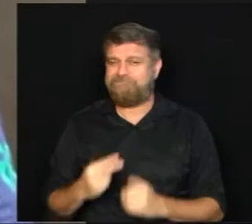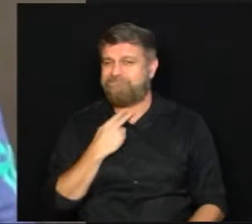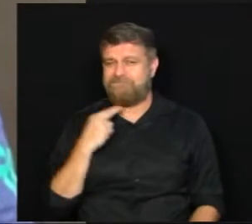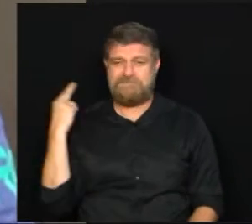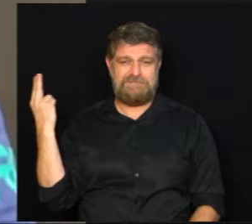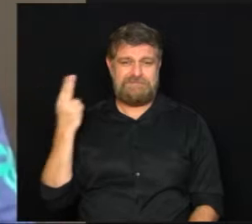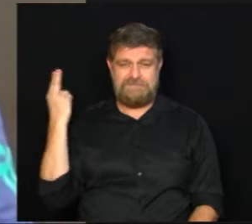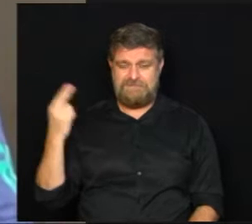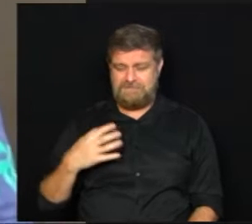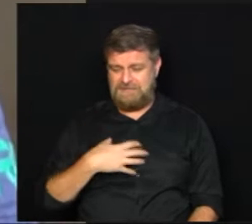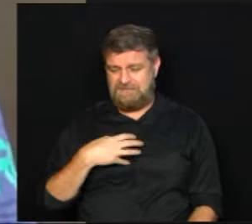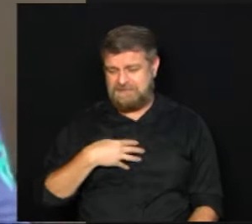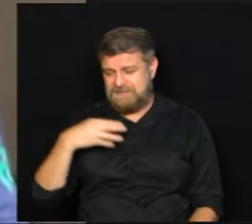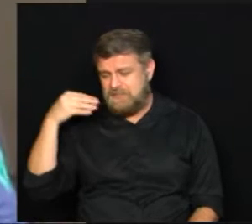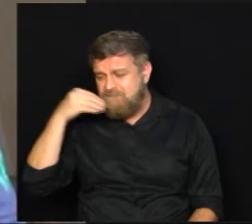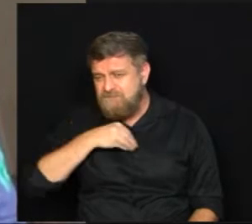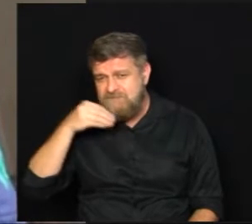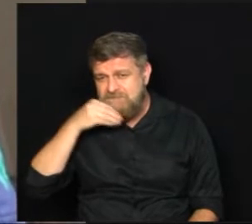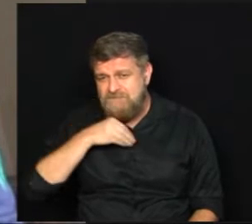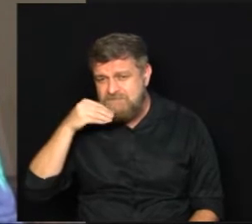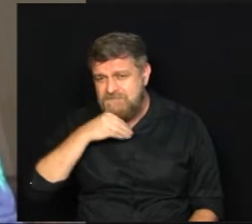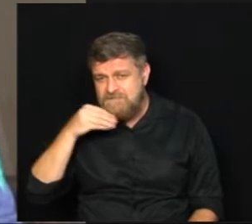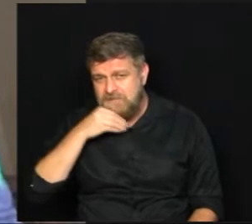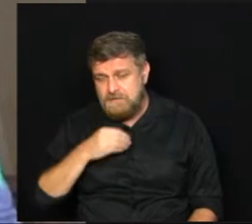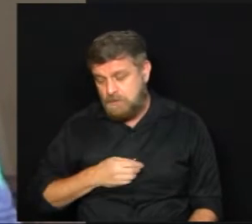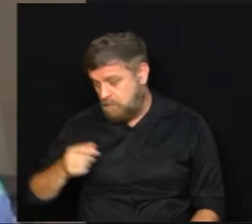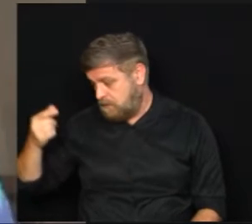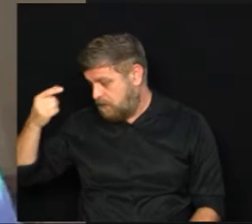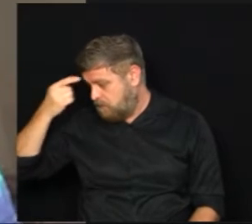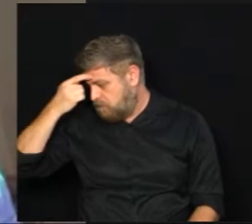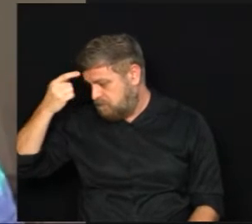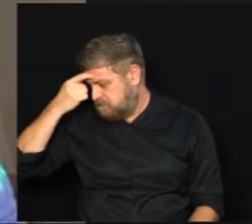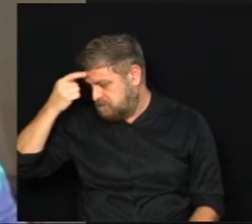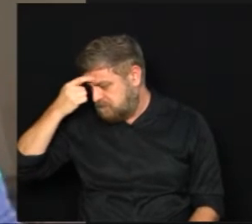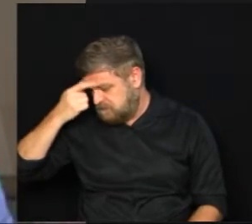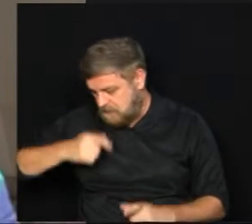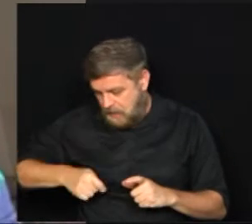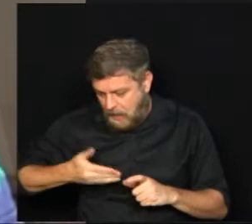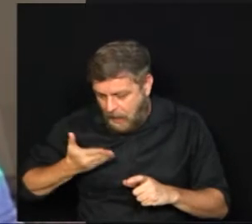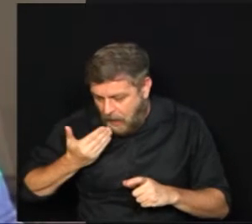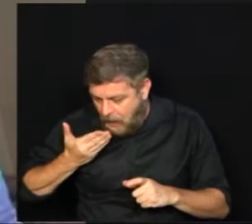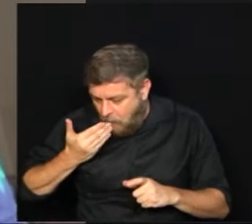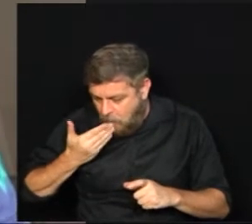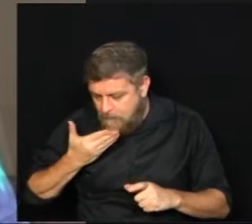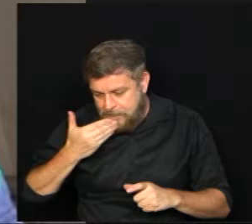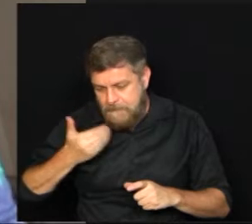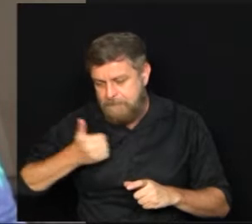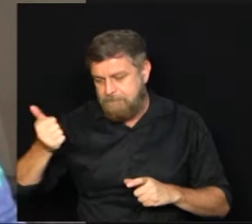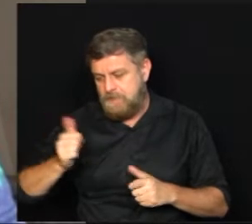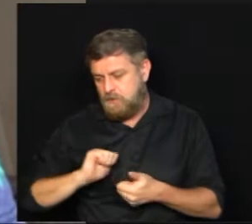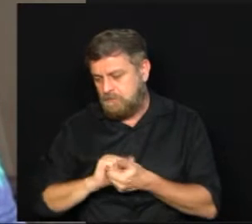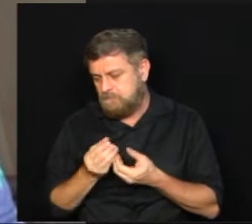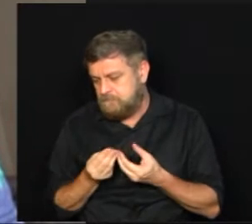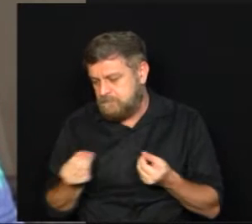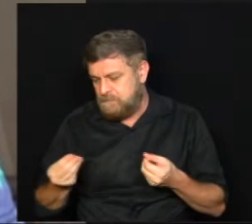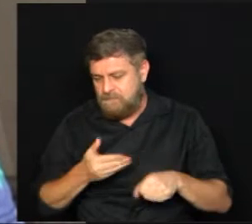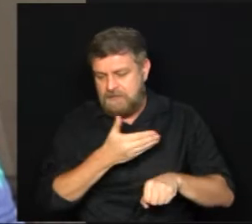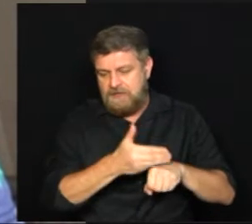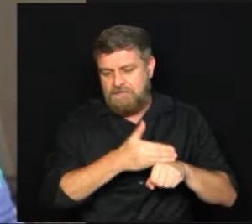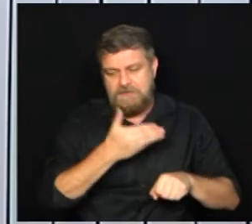vai estar fraco. Tá. Então, é mais de consciência, assim, de tentar comer melhor para poder estar melhor no treino.